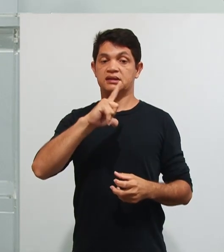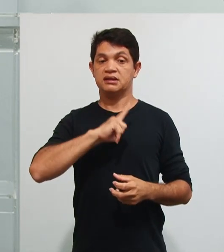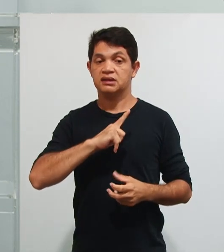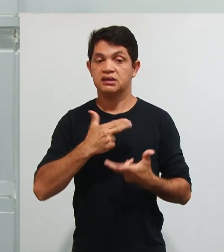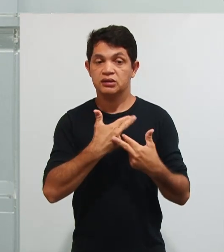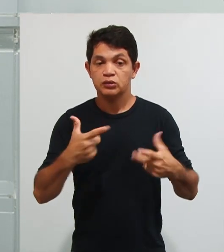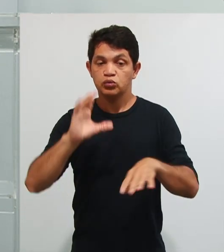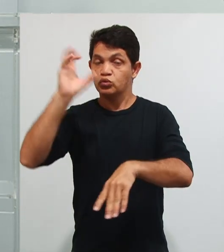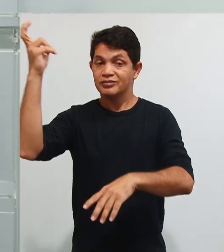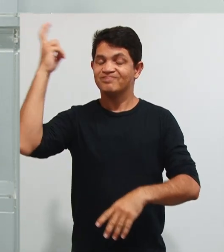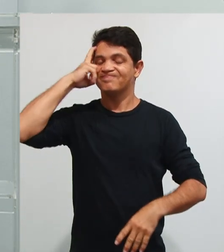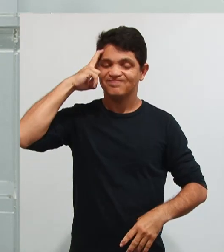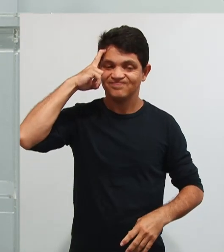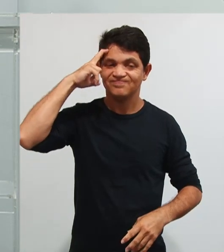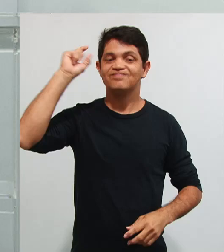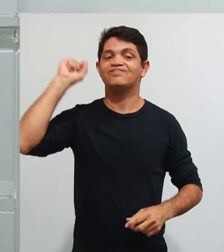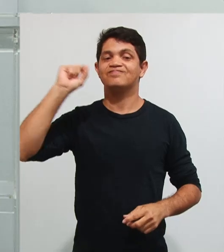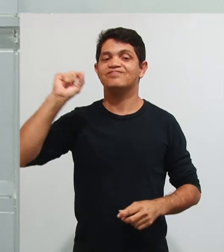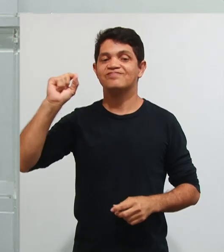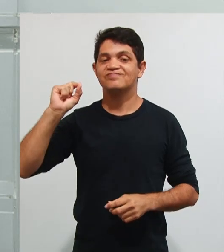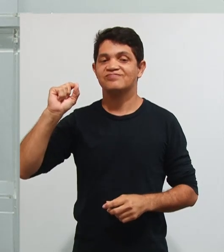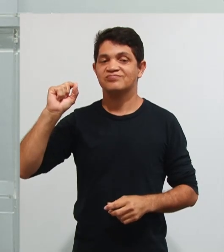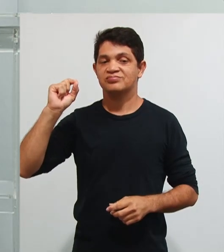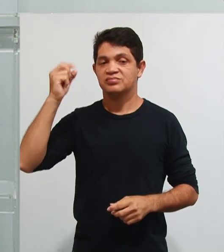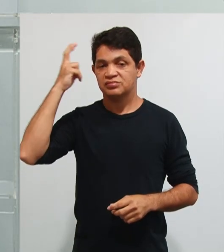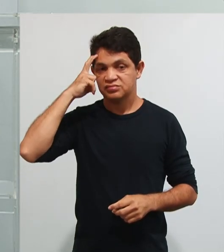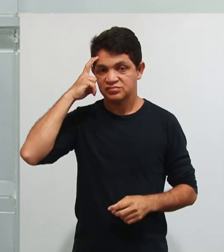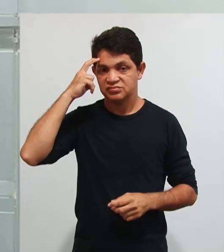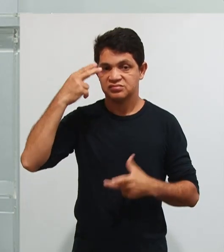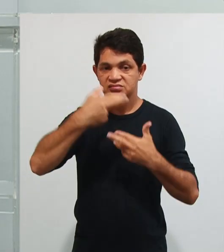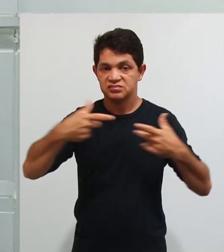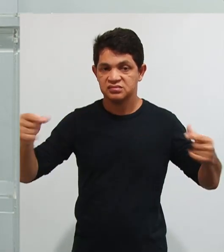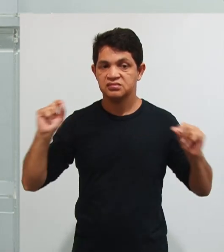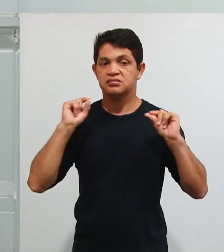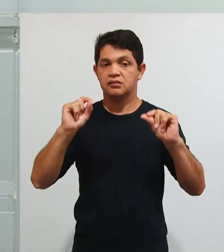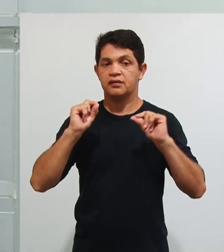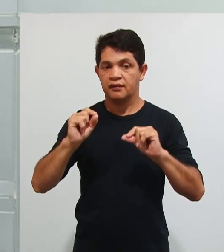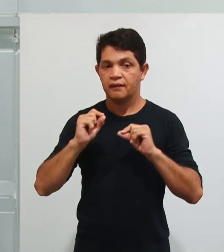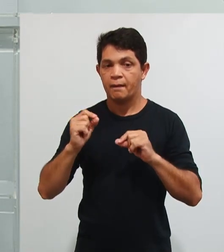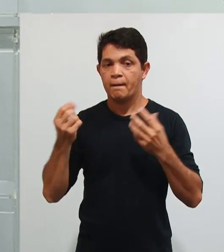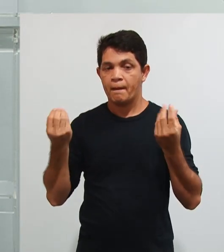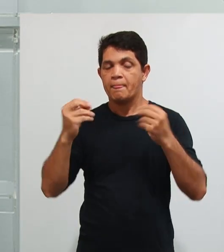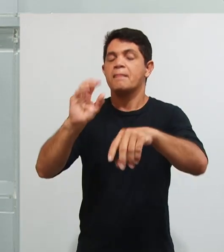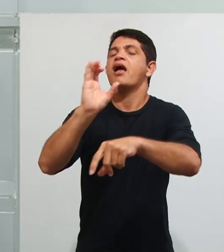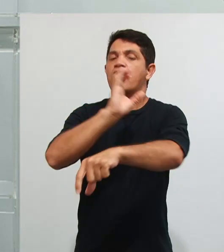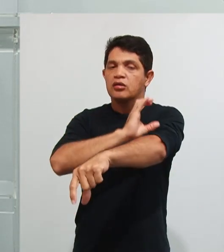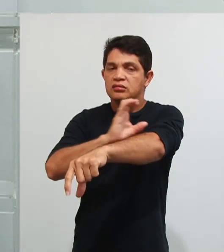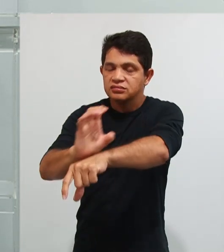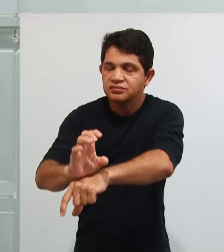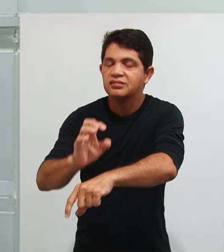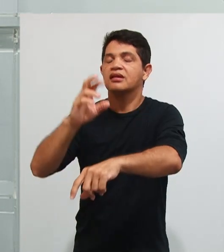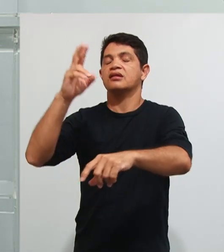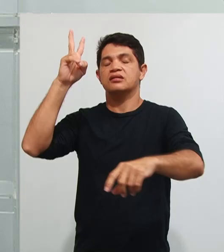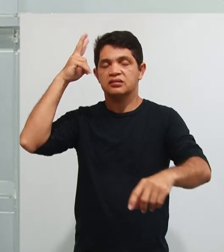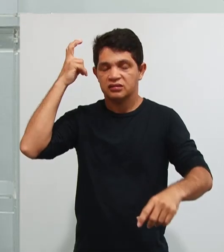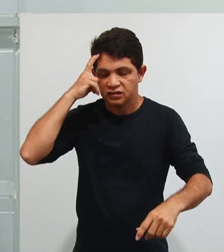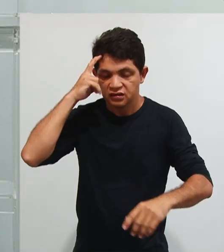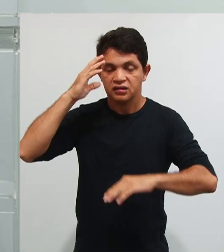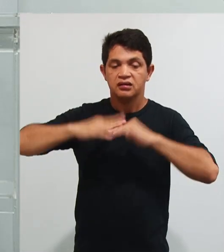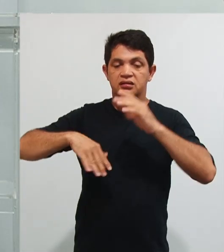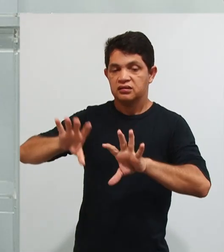uma cultura do cultivo de agricultura, tenho a